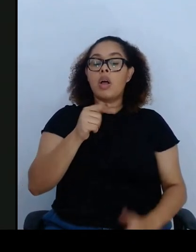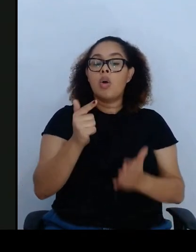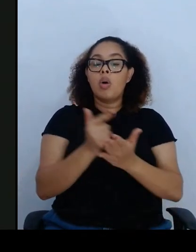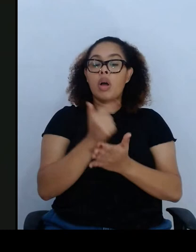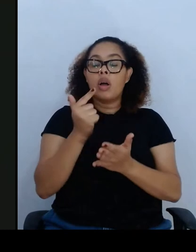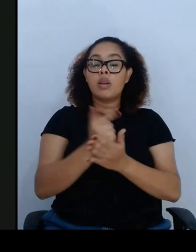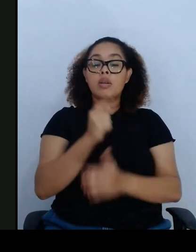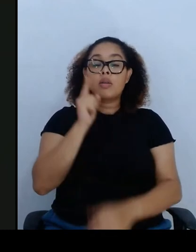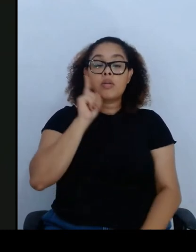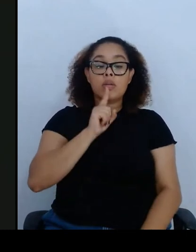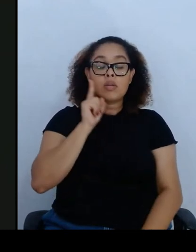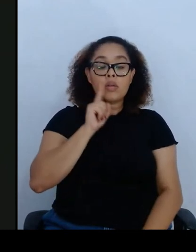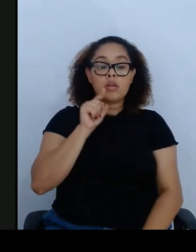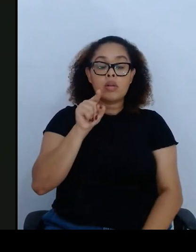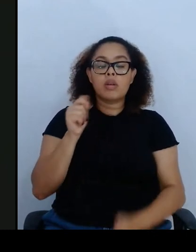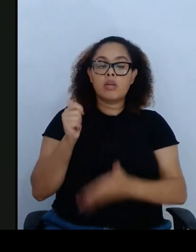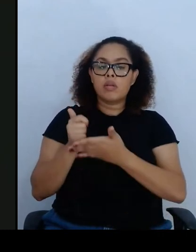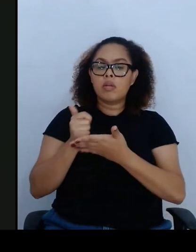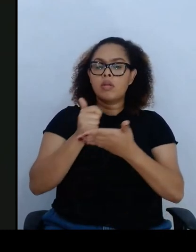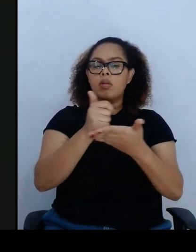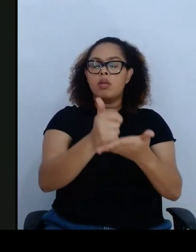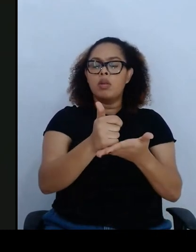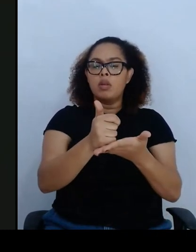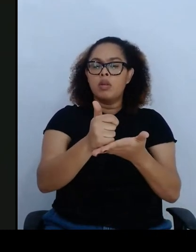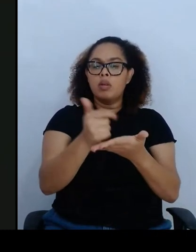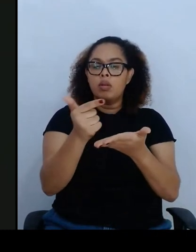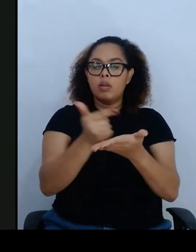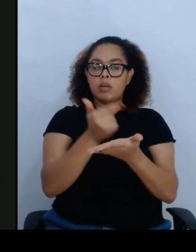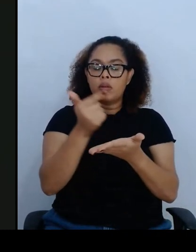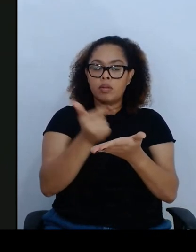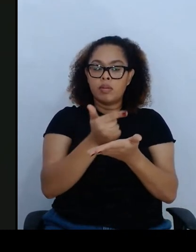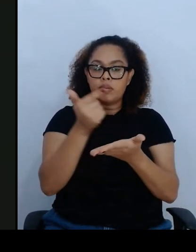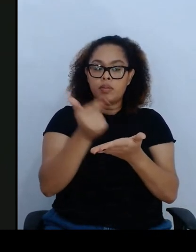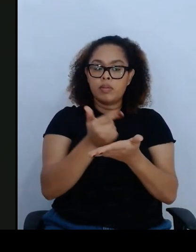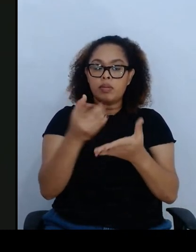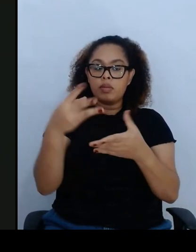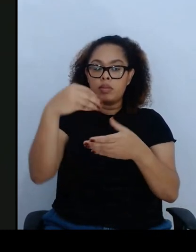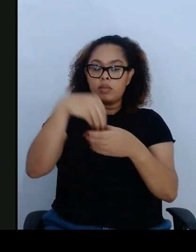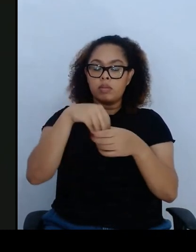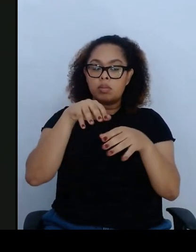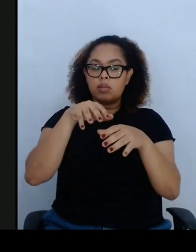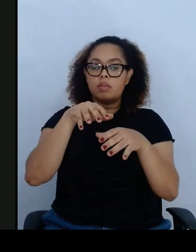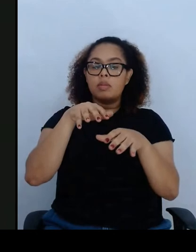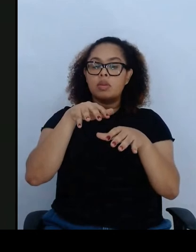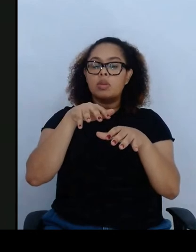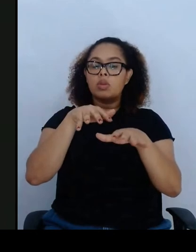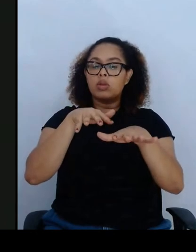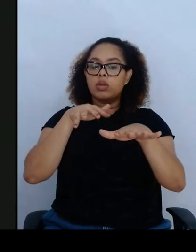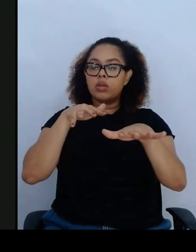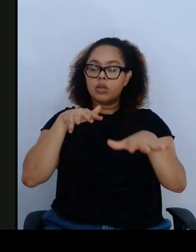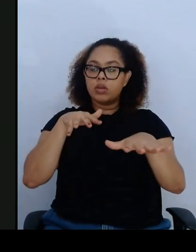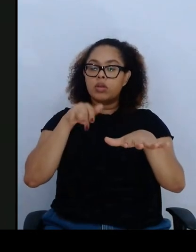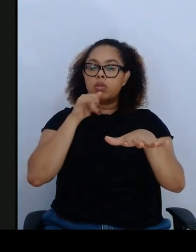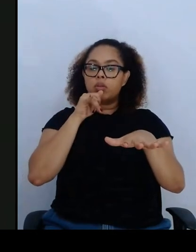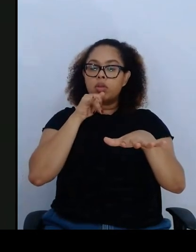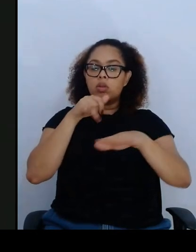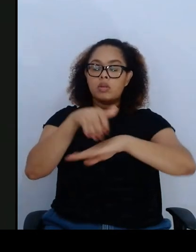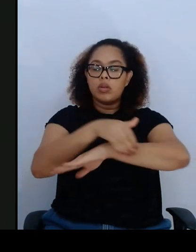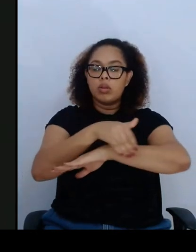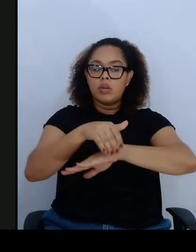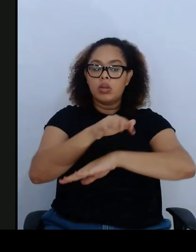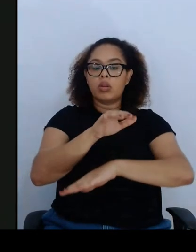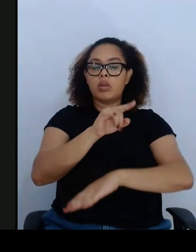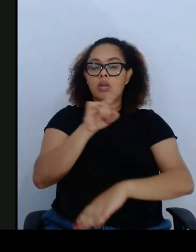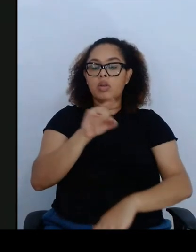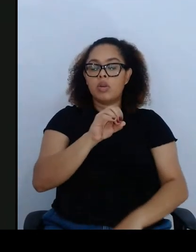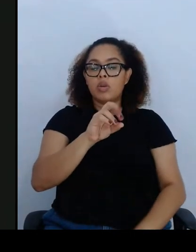que foi levada aí para o Reino Unido era distribuída no bairro do sorro nos anos 50 e